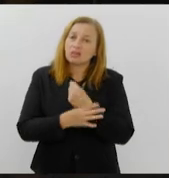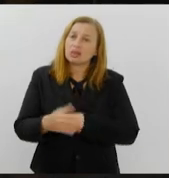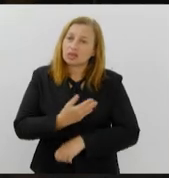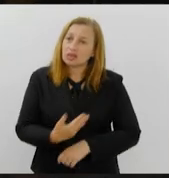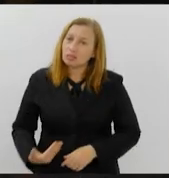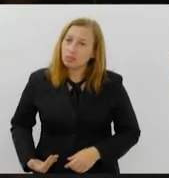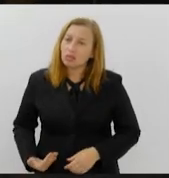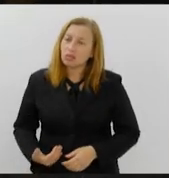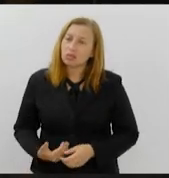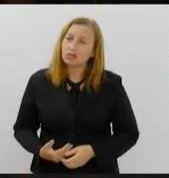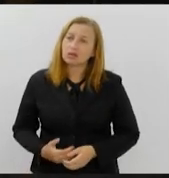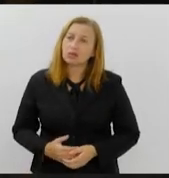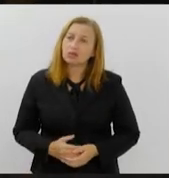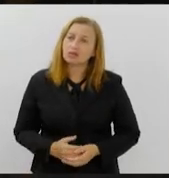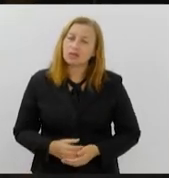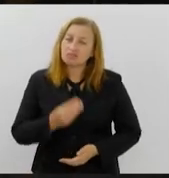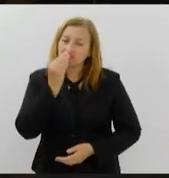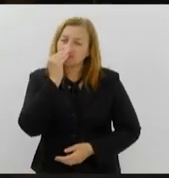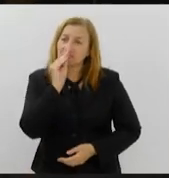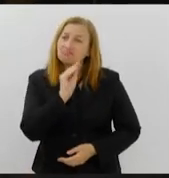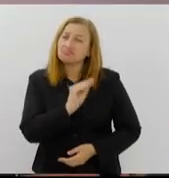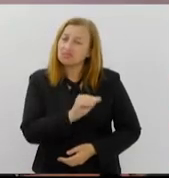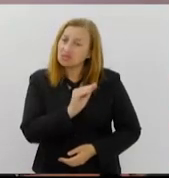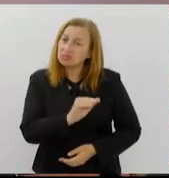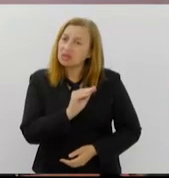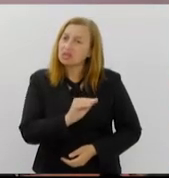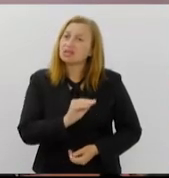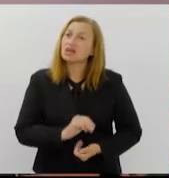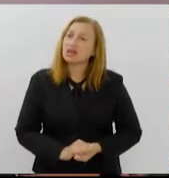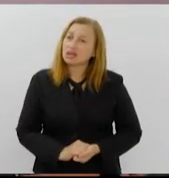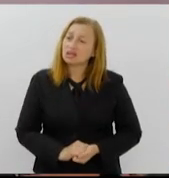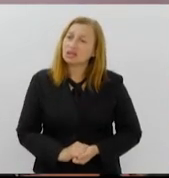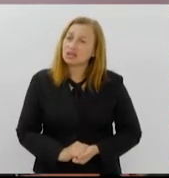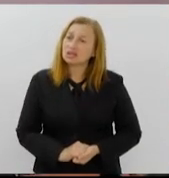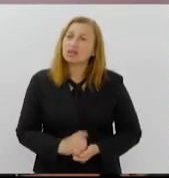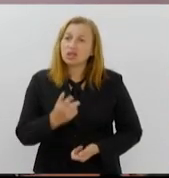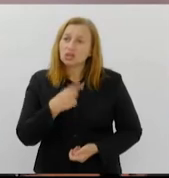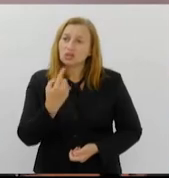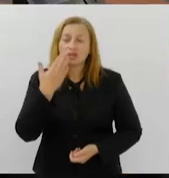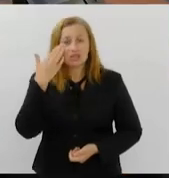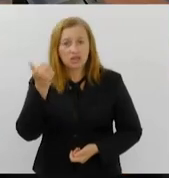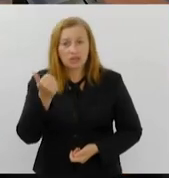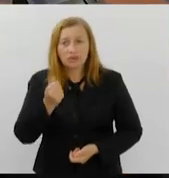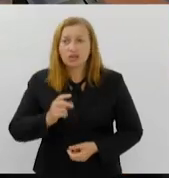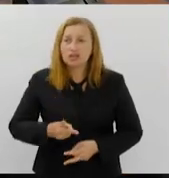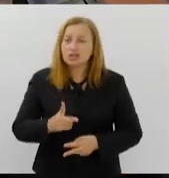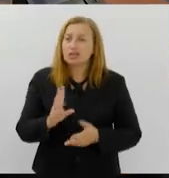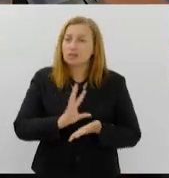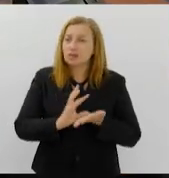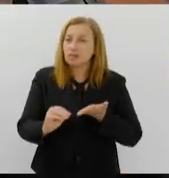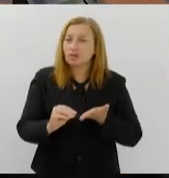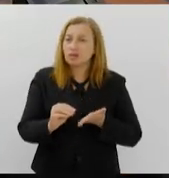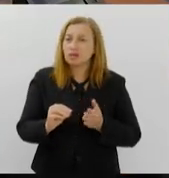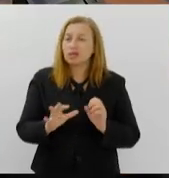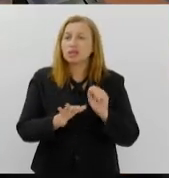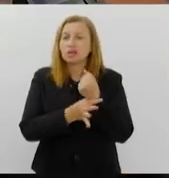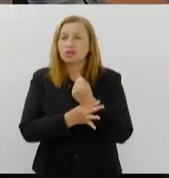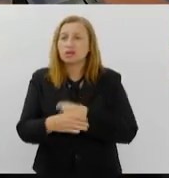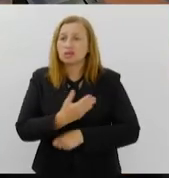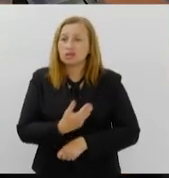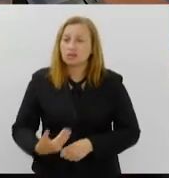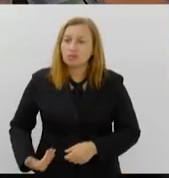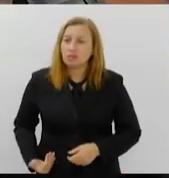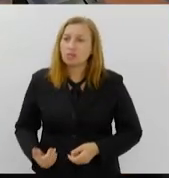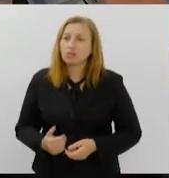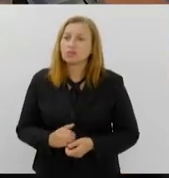a segurança pública vem sendo tratada, né, em terceiro, quarto plano, e nós sabemos que sempre pautam segurança pública como